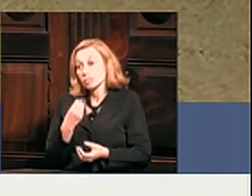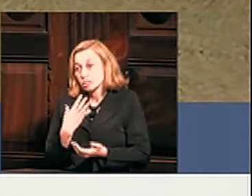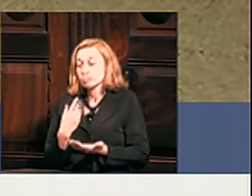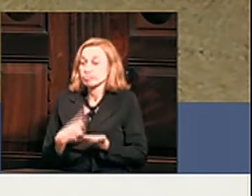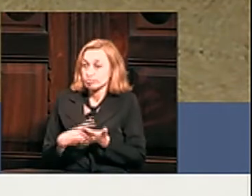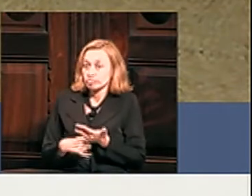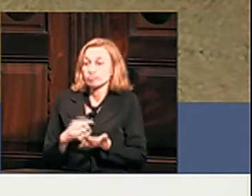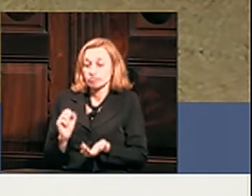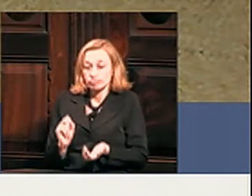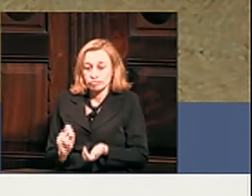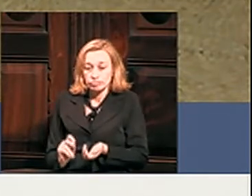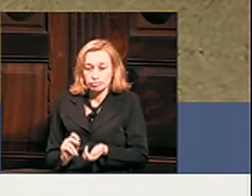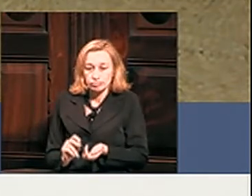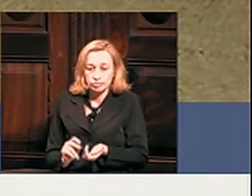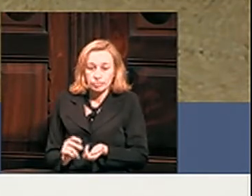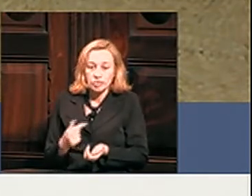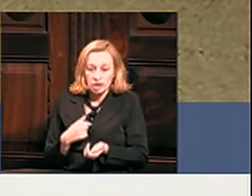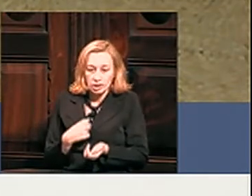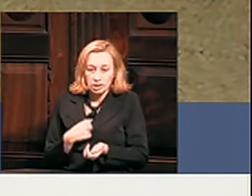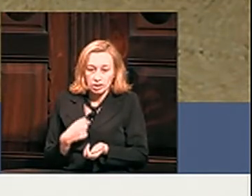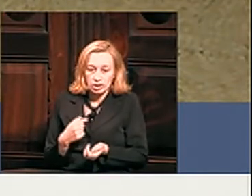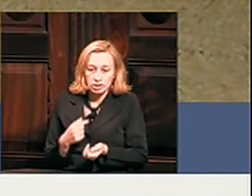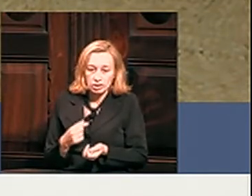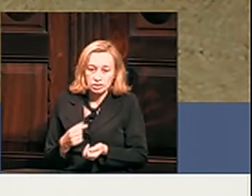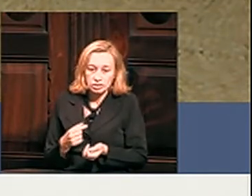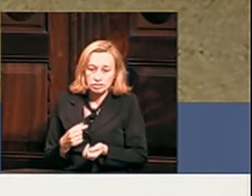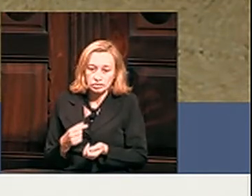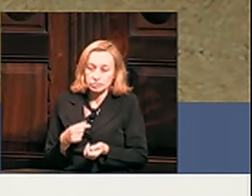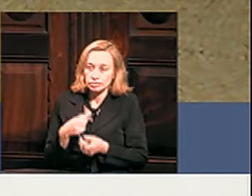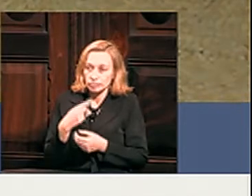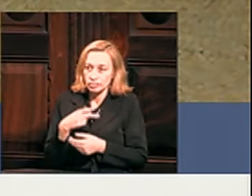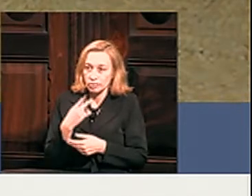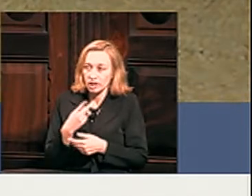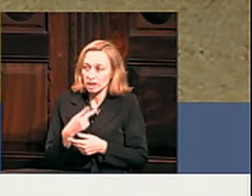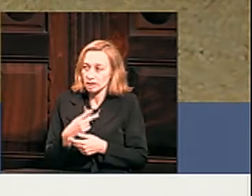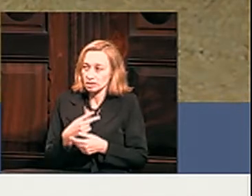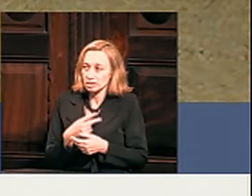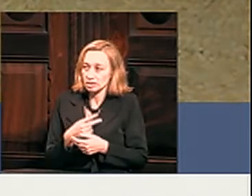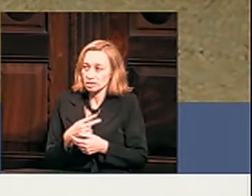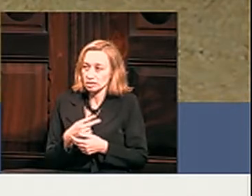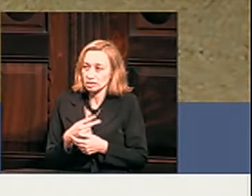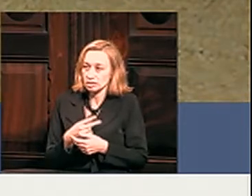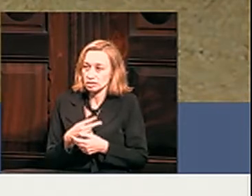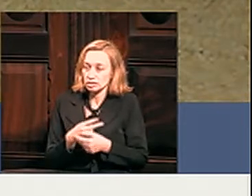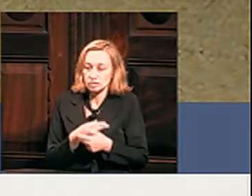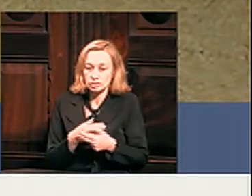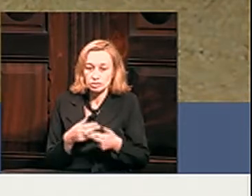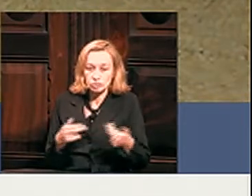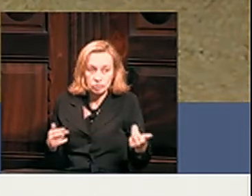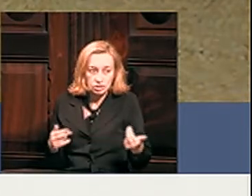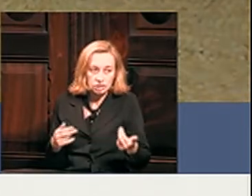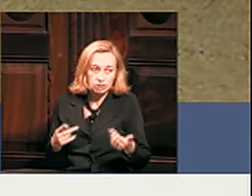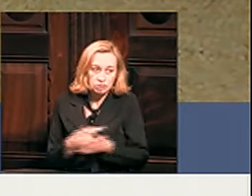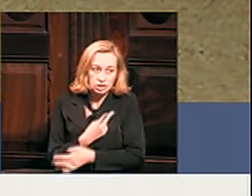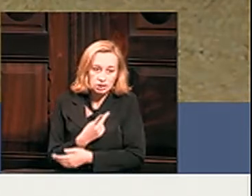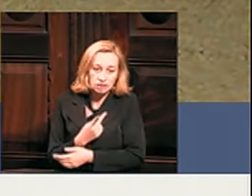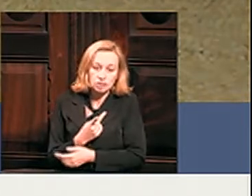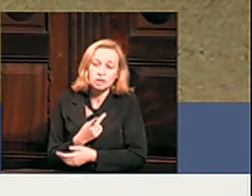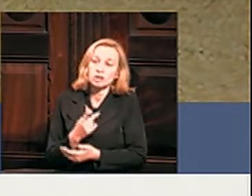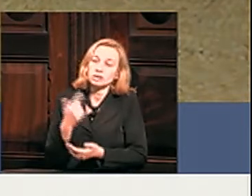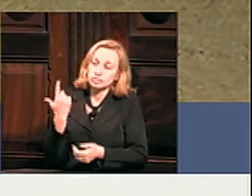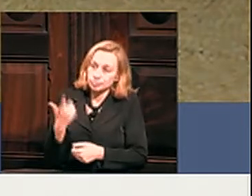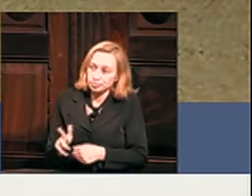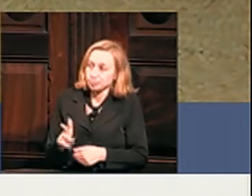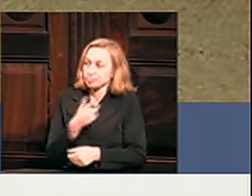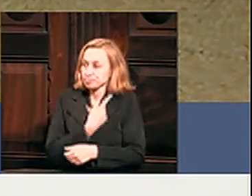possível. Eu tenho e já fiz aqui uma série de observações sobre a forma como o governo, mais uma vez,